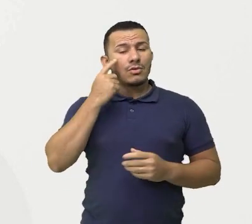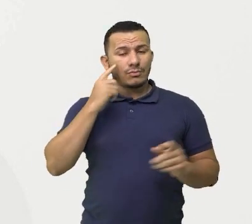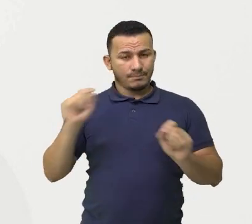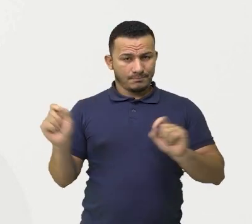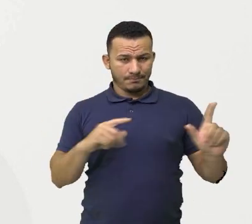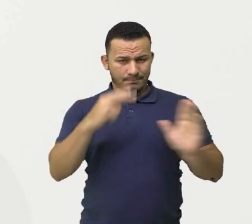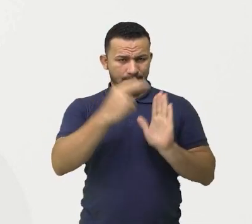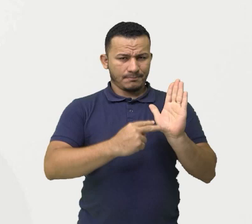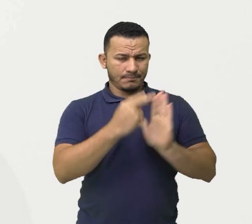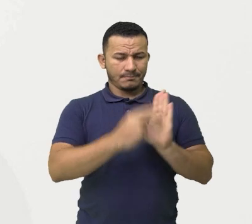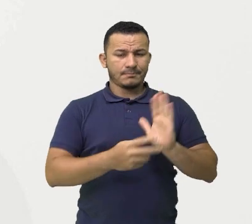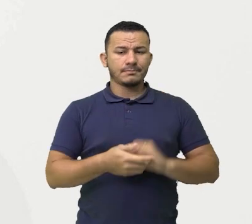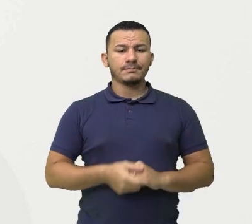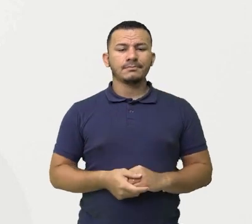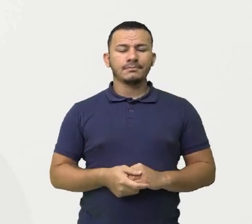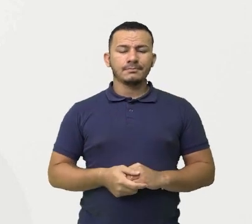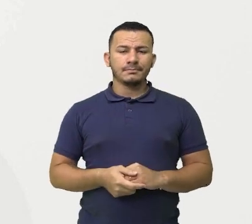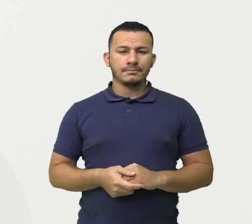continua o nosso enunciado.